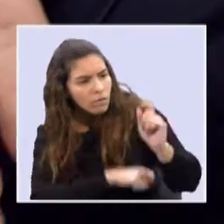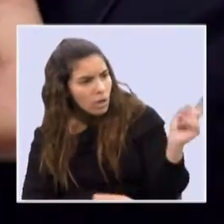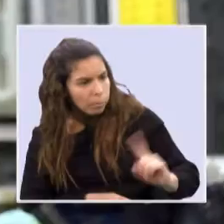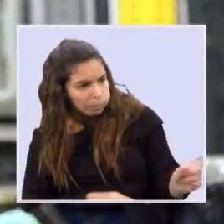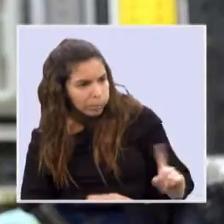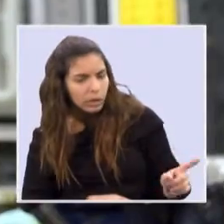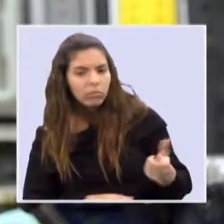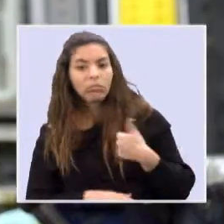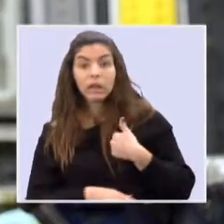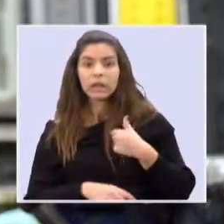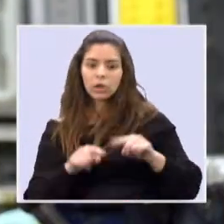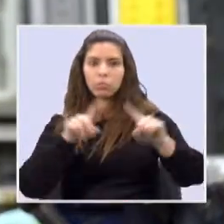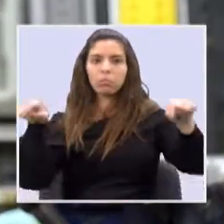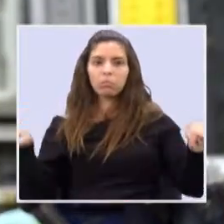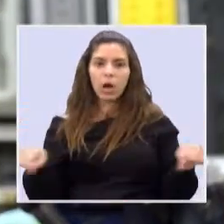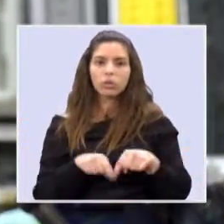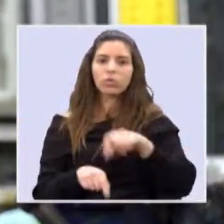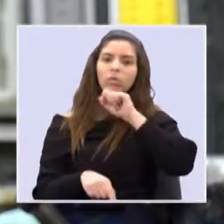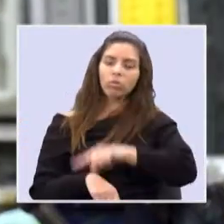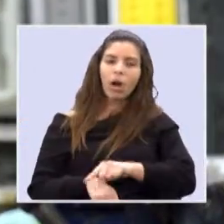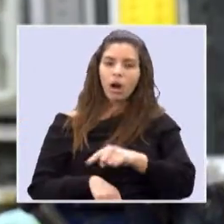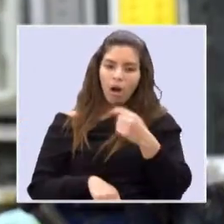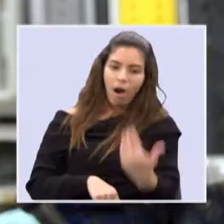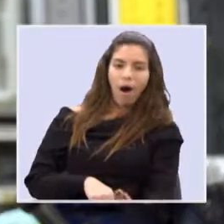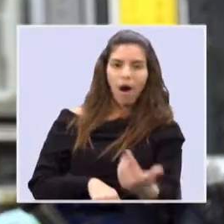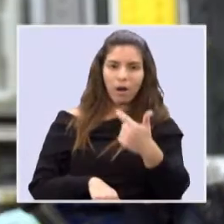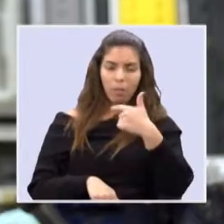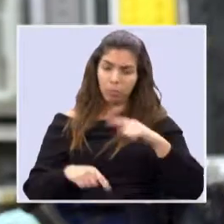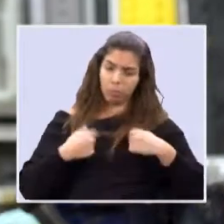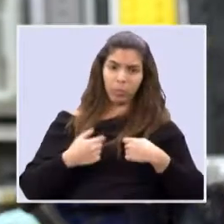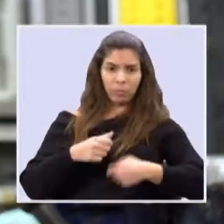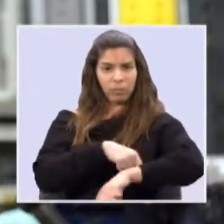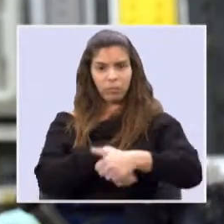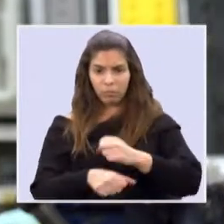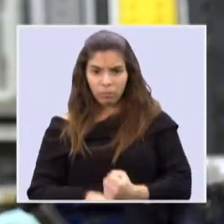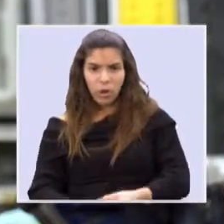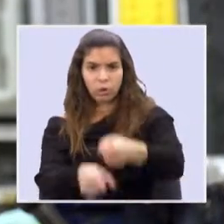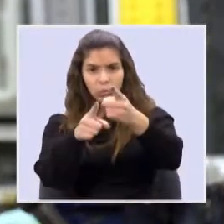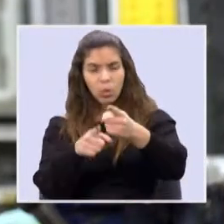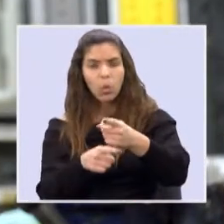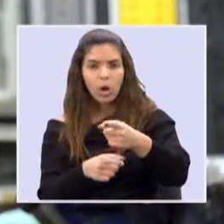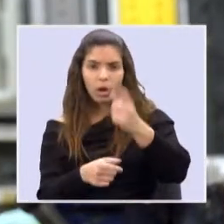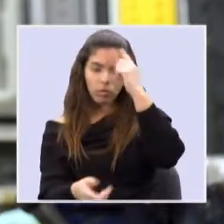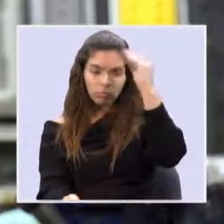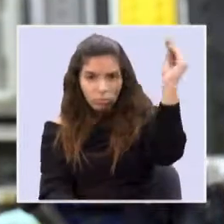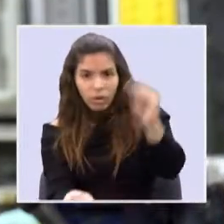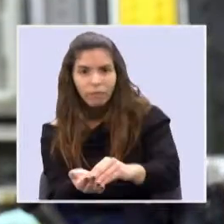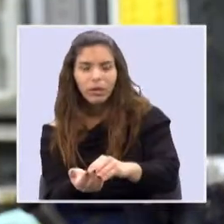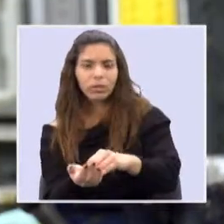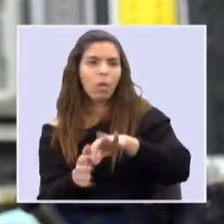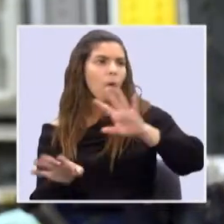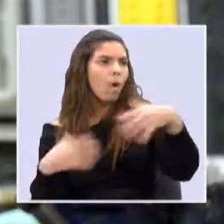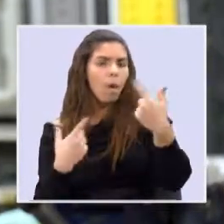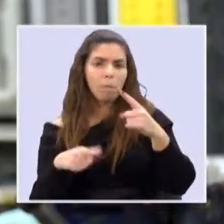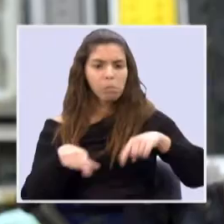possível. E então este espaço acaba por ser um bocado forma de responder a essa questão. Ou seja, será que é possível eu modificar a